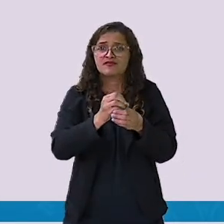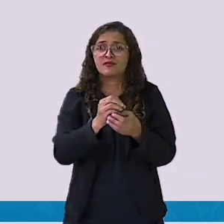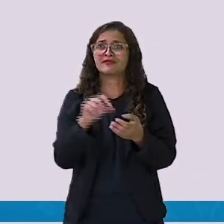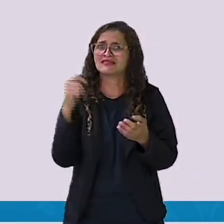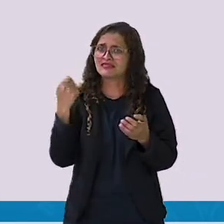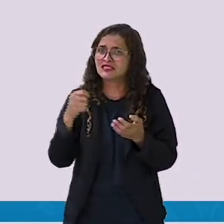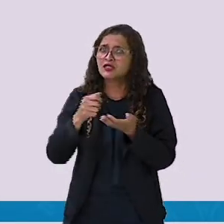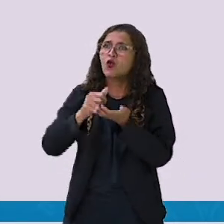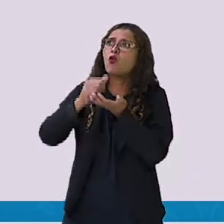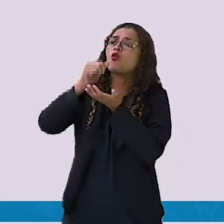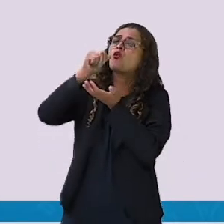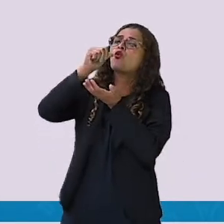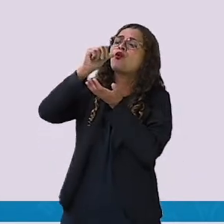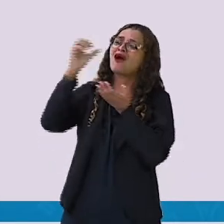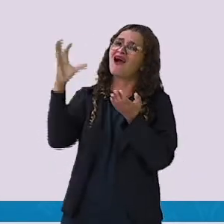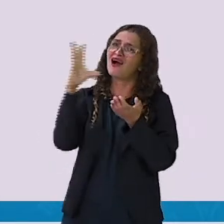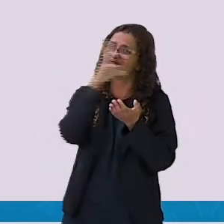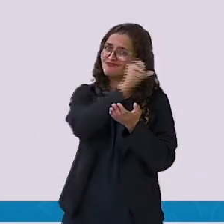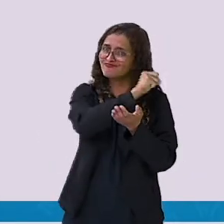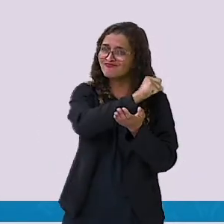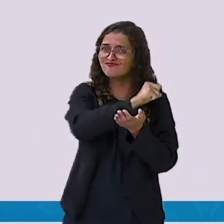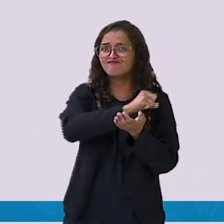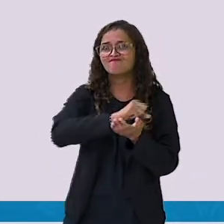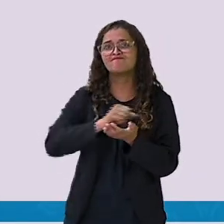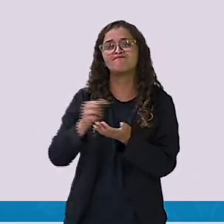dia, certo? Então, são